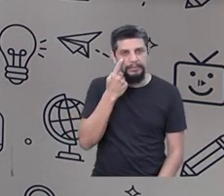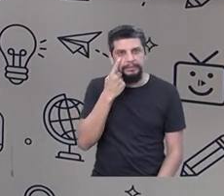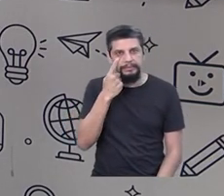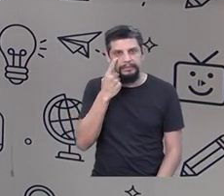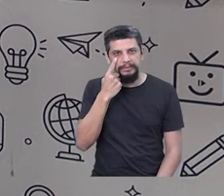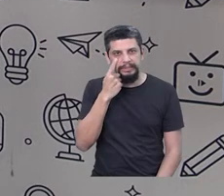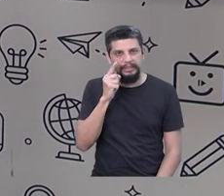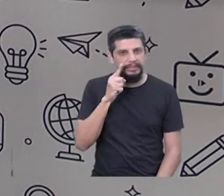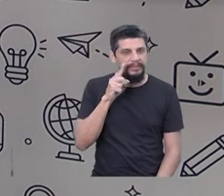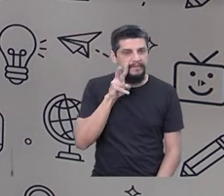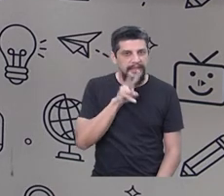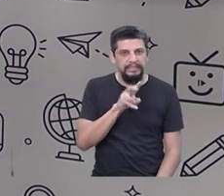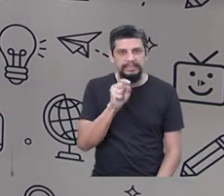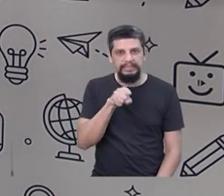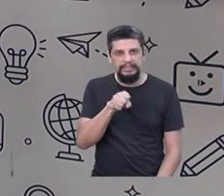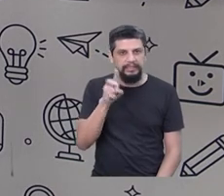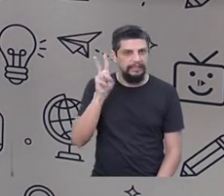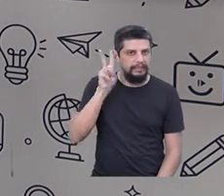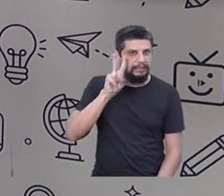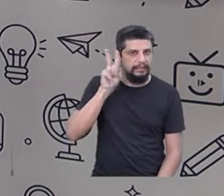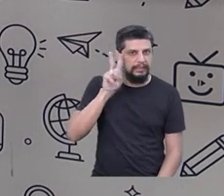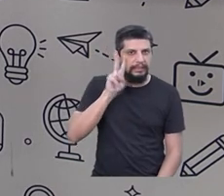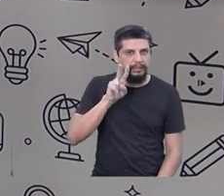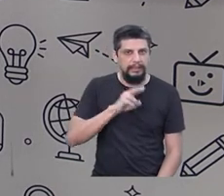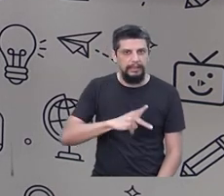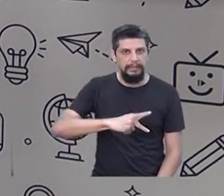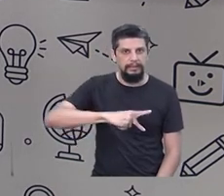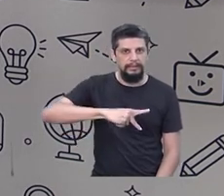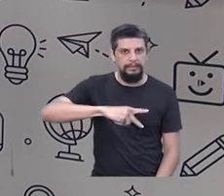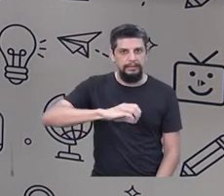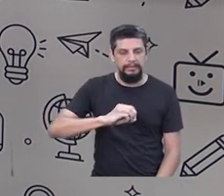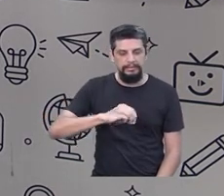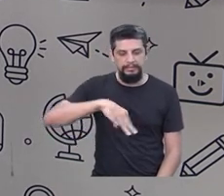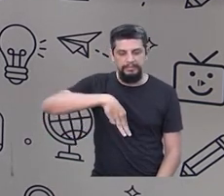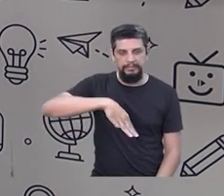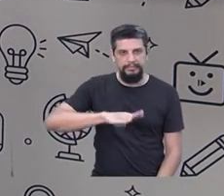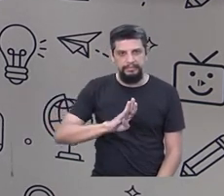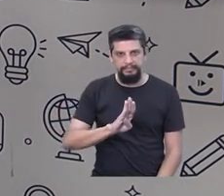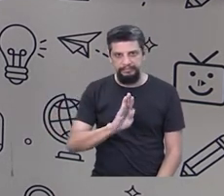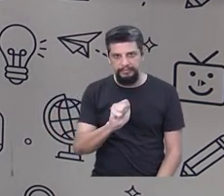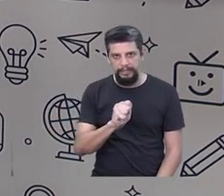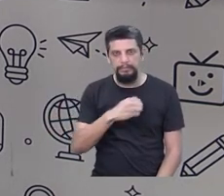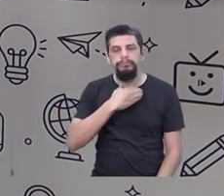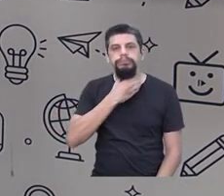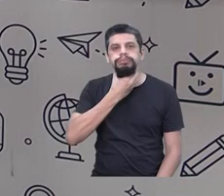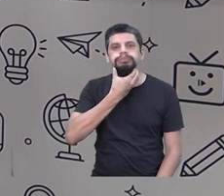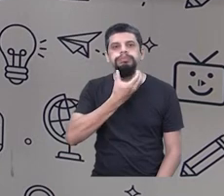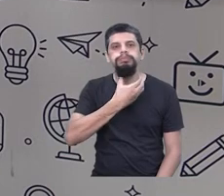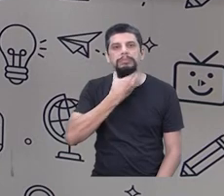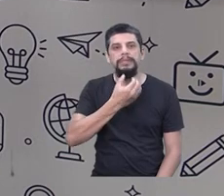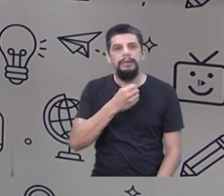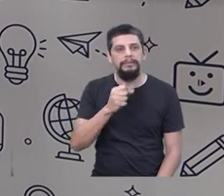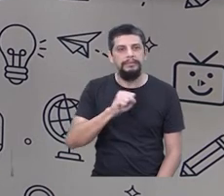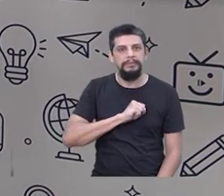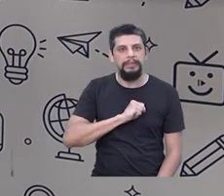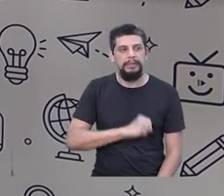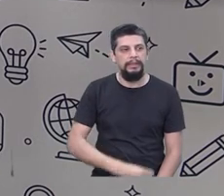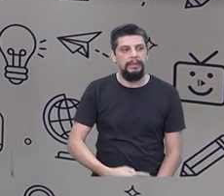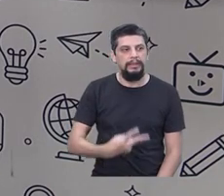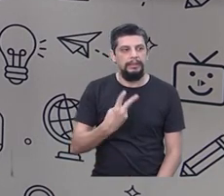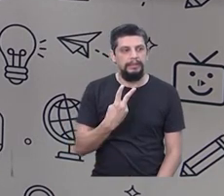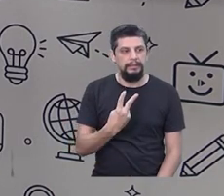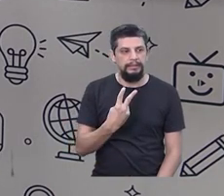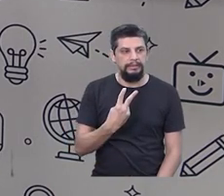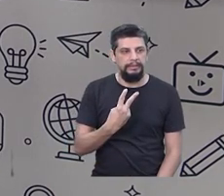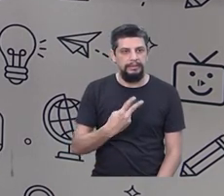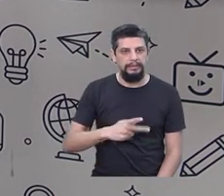só, vejam se vocês lembram. Foi a pomba. Isso mesmo, vamos ver aqui no número 2.